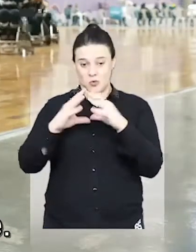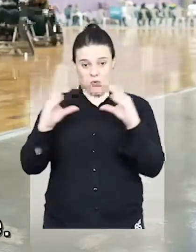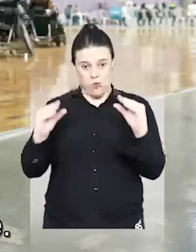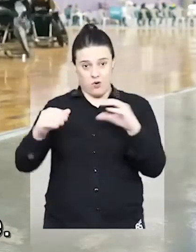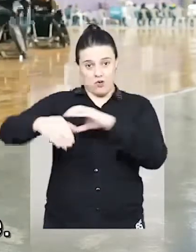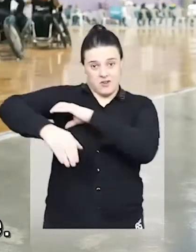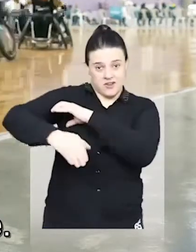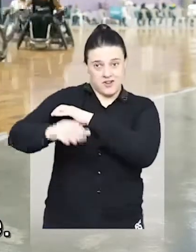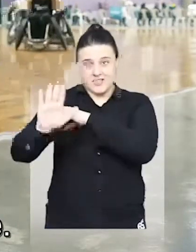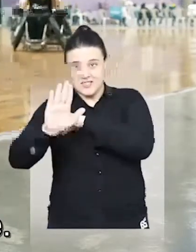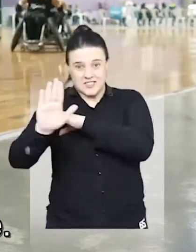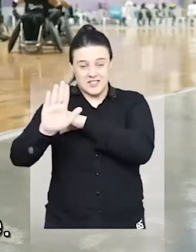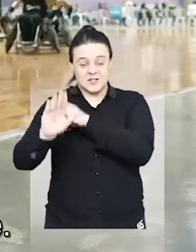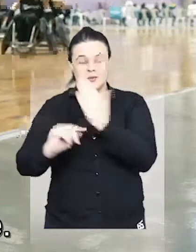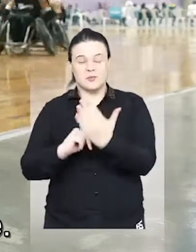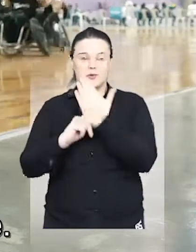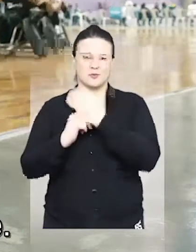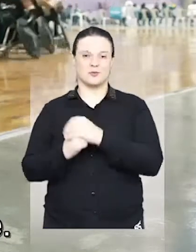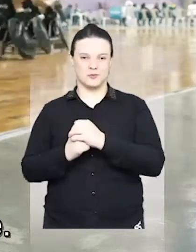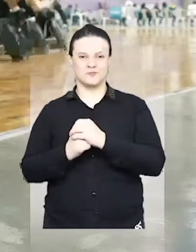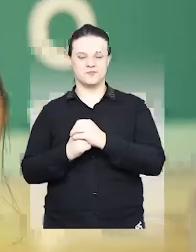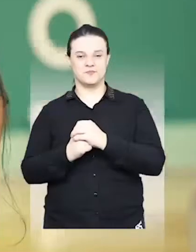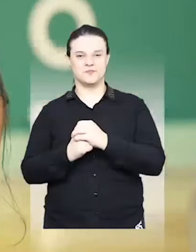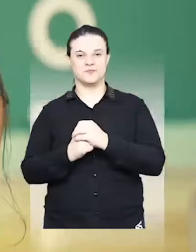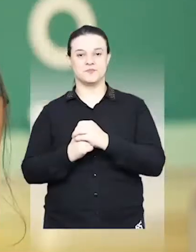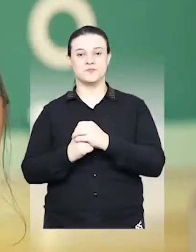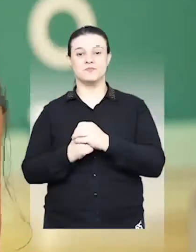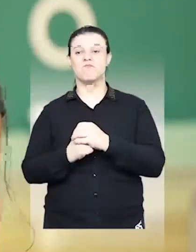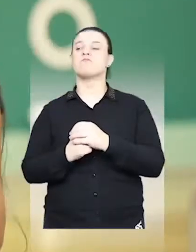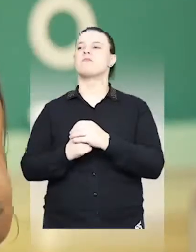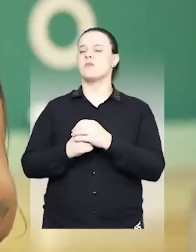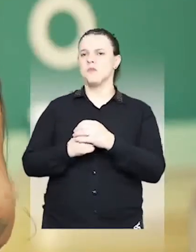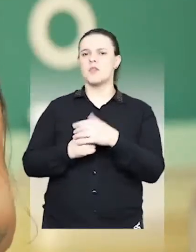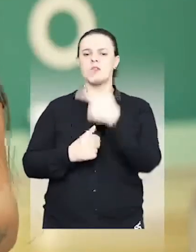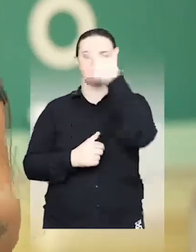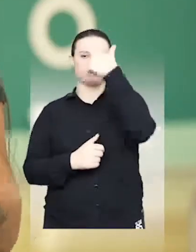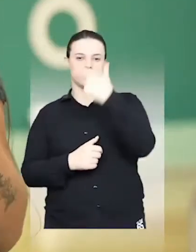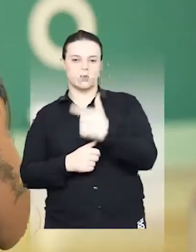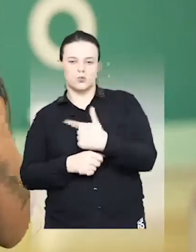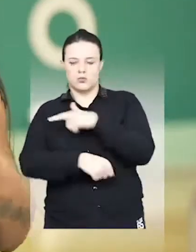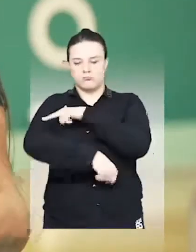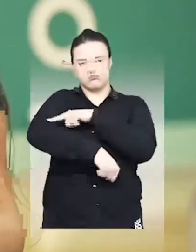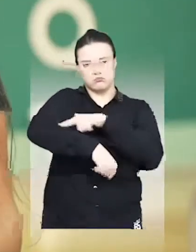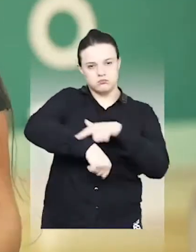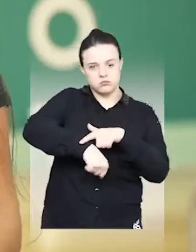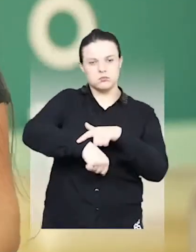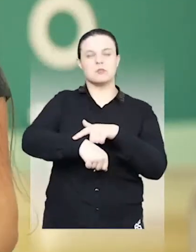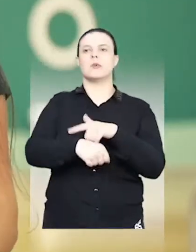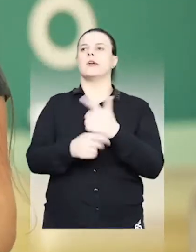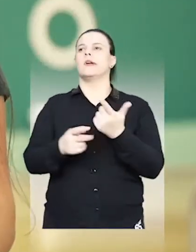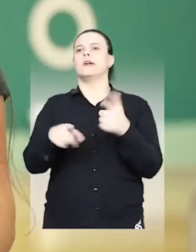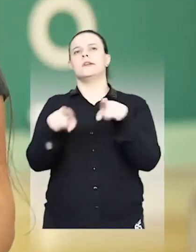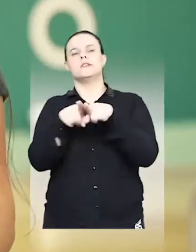o rugby me deu essa possibilidade. Bruna. Postura, posicionamento,